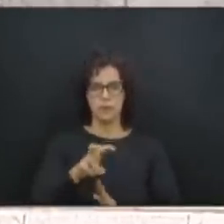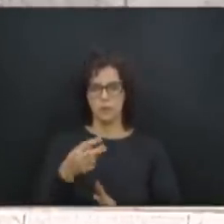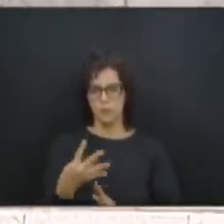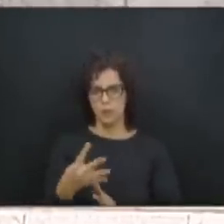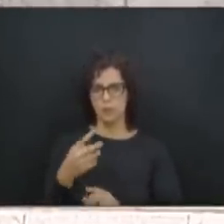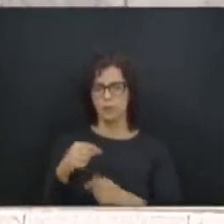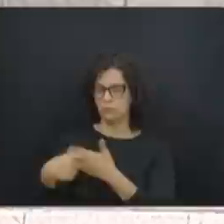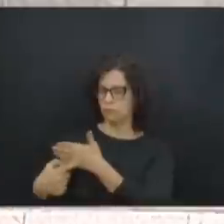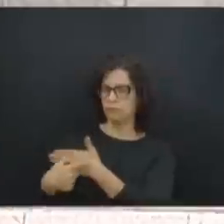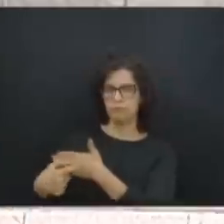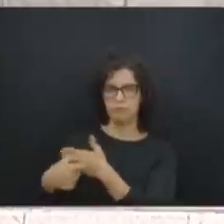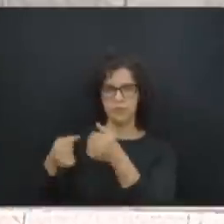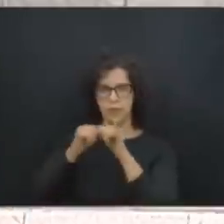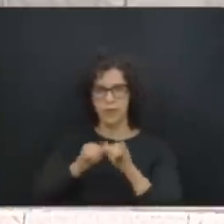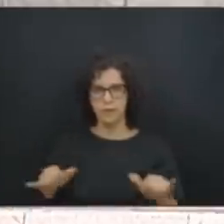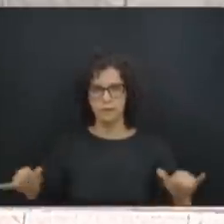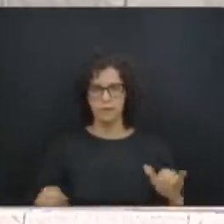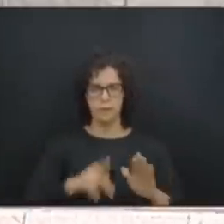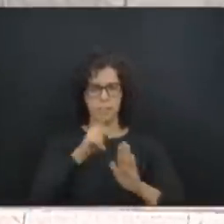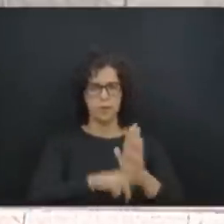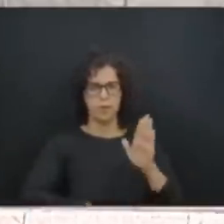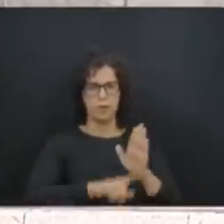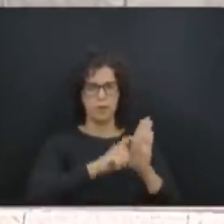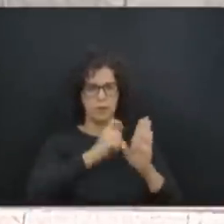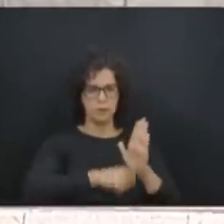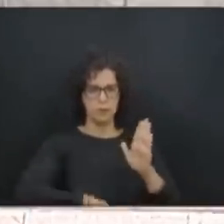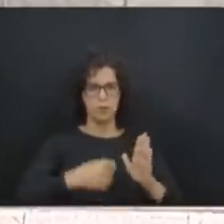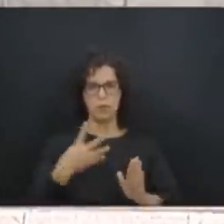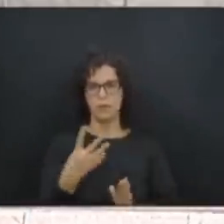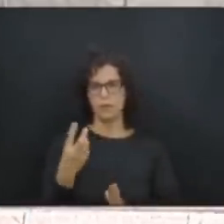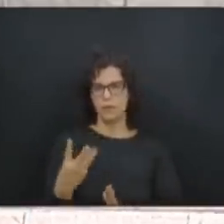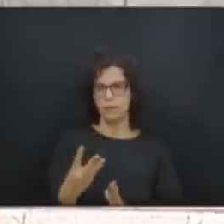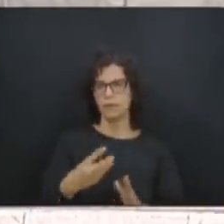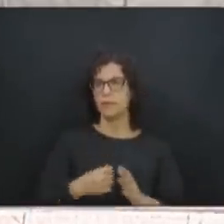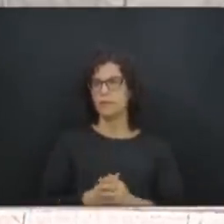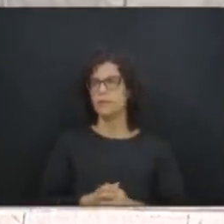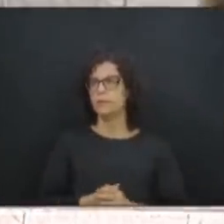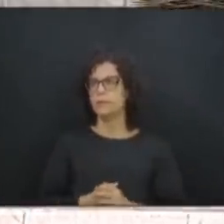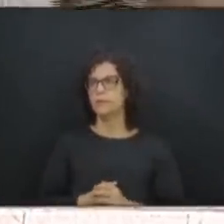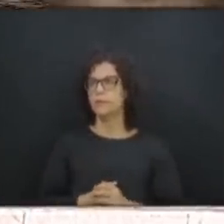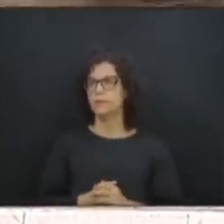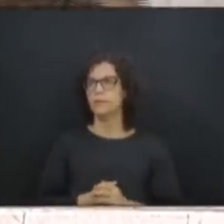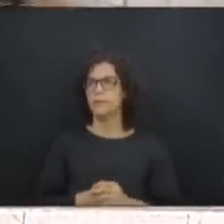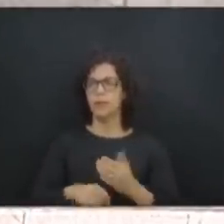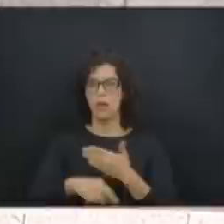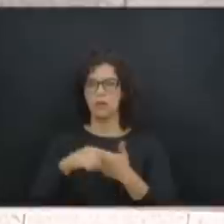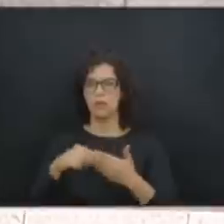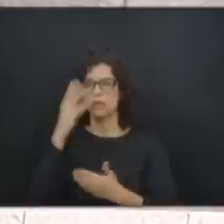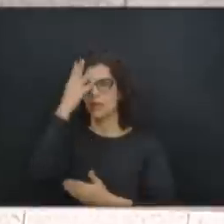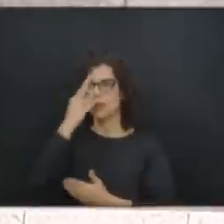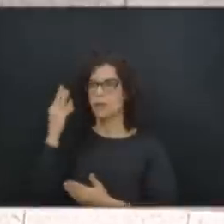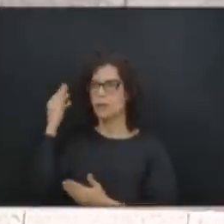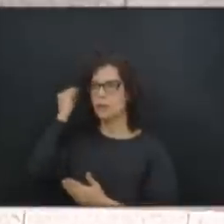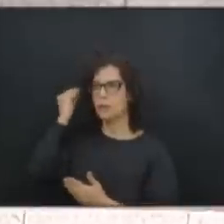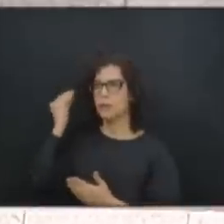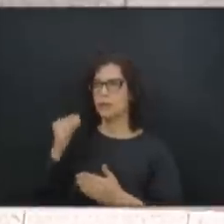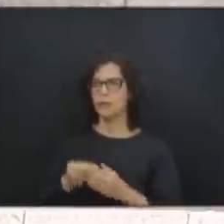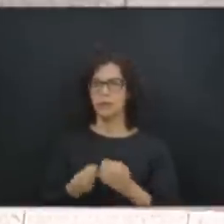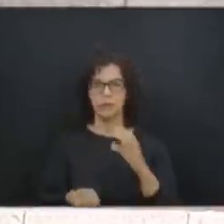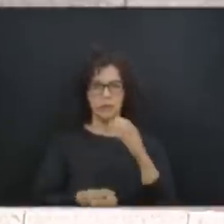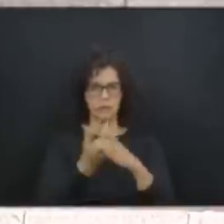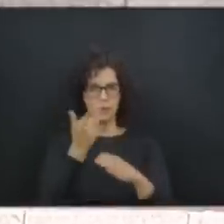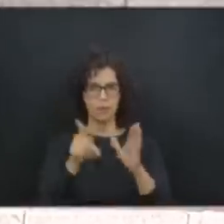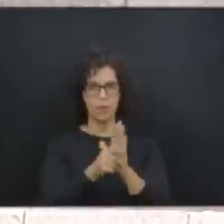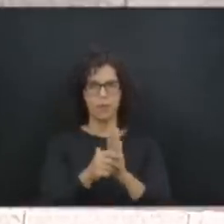354 gabinete do governador comunica sanção ao projeto de lei nº 43 autoria do deputado artagão Junior